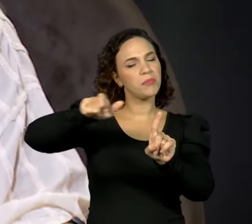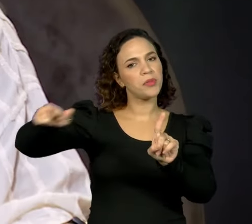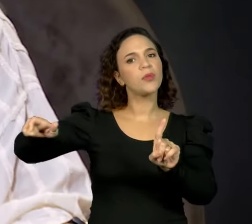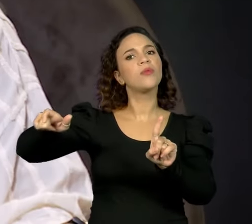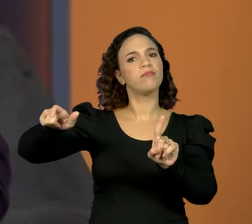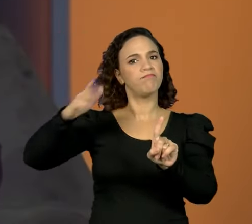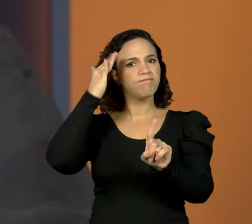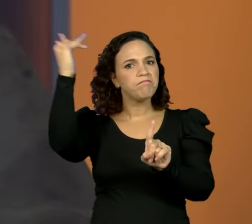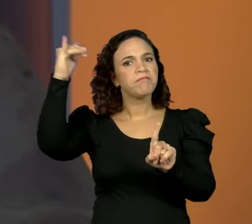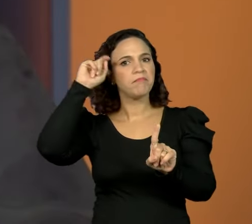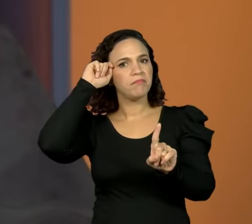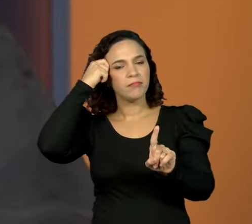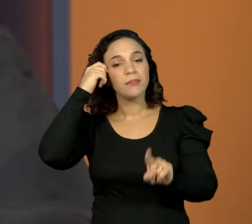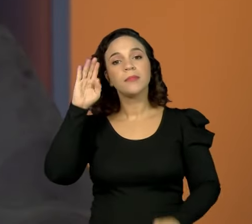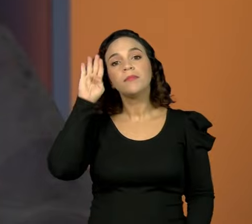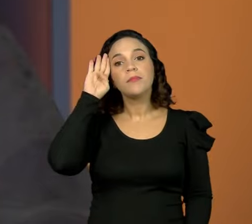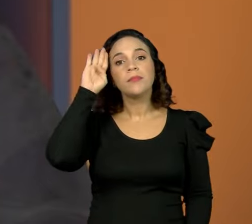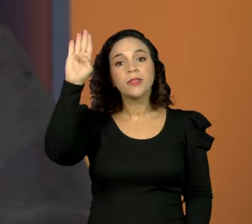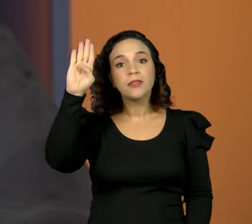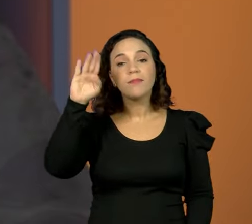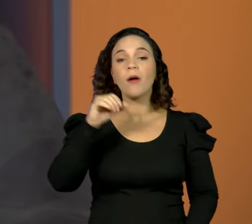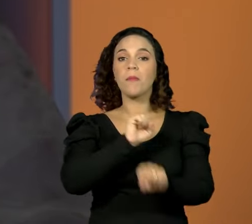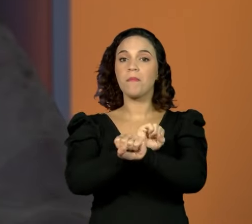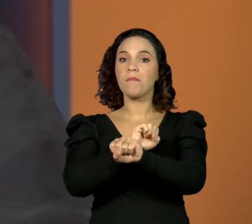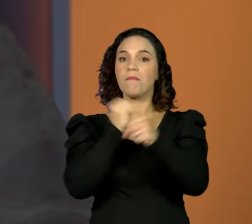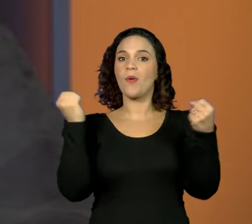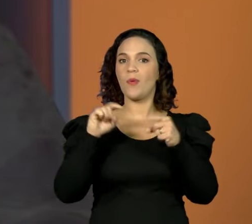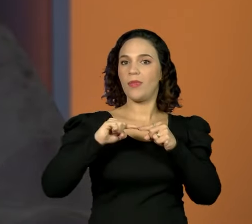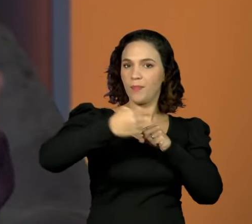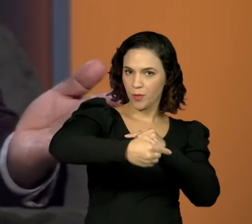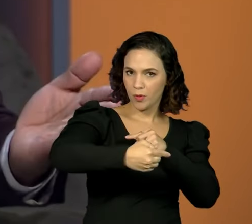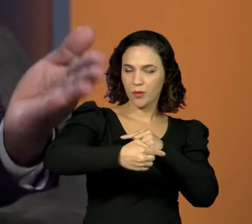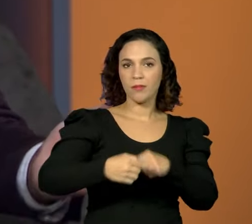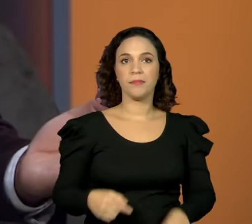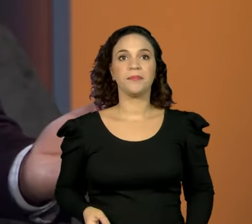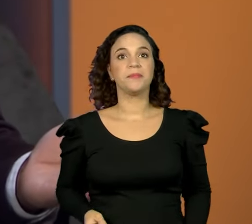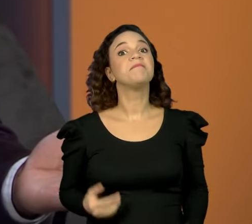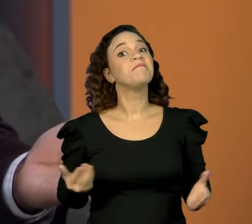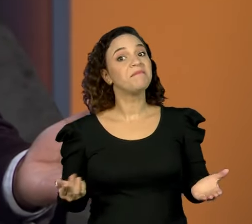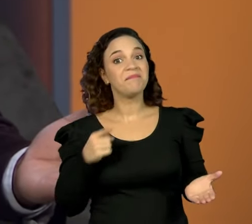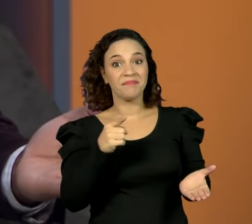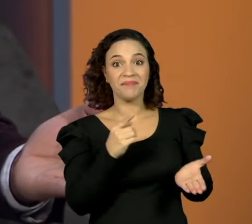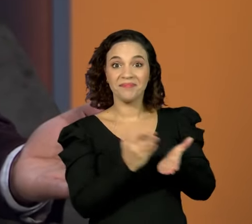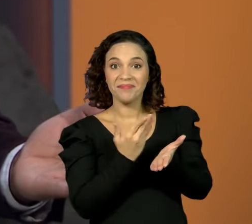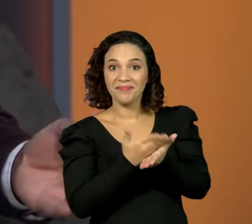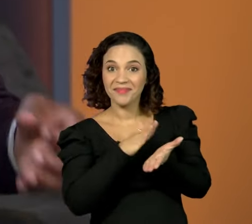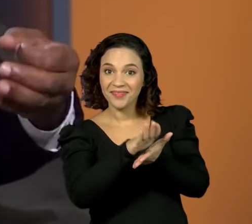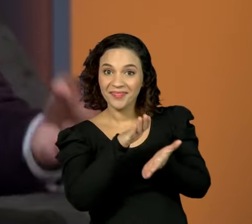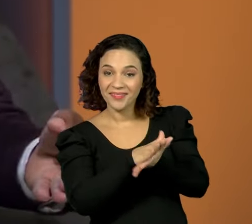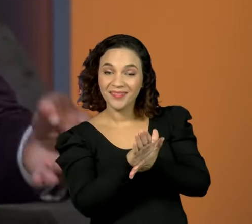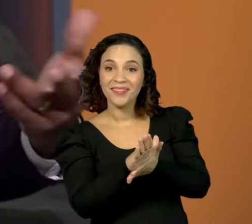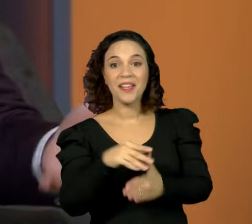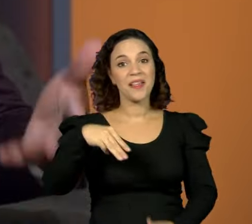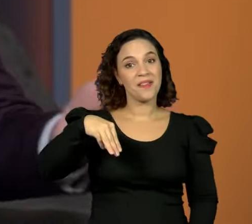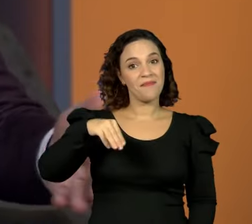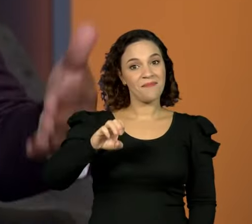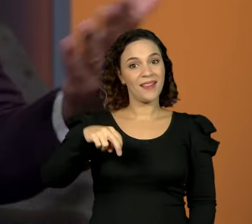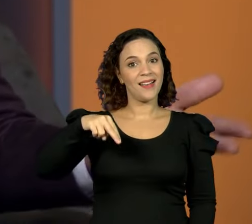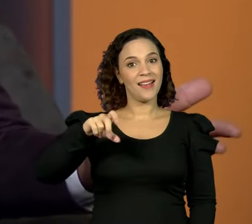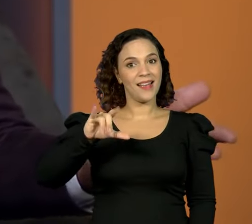negras, principalmente depois da abolição. Aliás, o Menelique é um dos grandes veículos